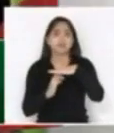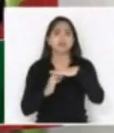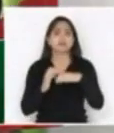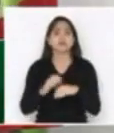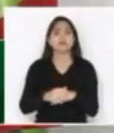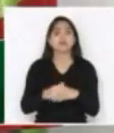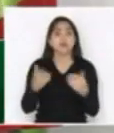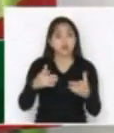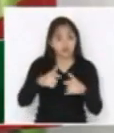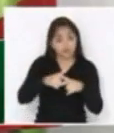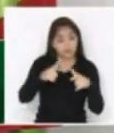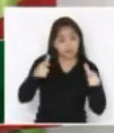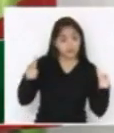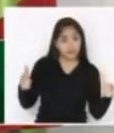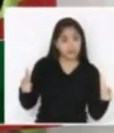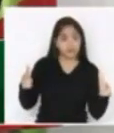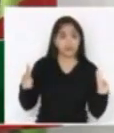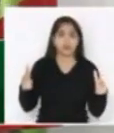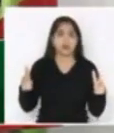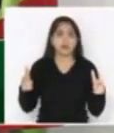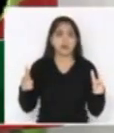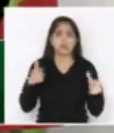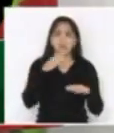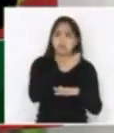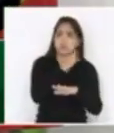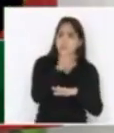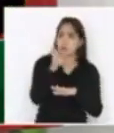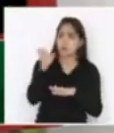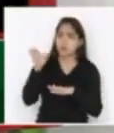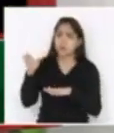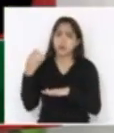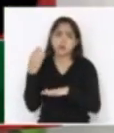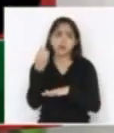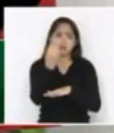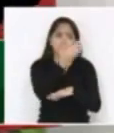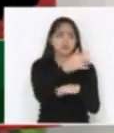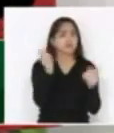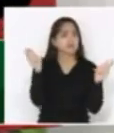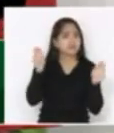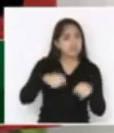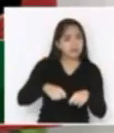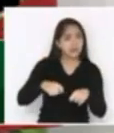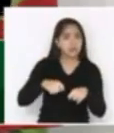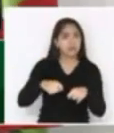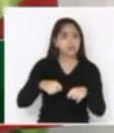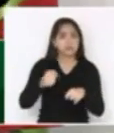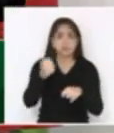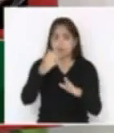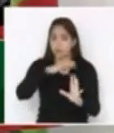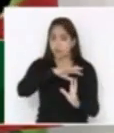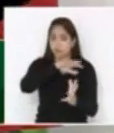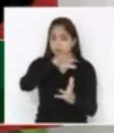vamos ampliar voo para qualquer lugar do Brasil. Daqui a pouco, qualquer lugar do mundo. Então, é assim, o Sul, que